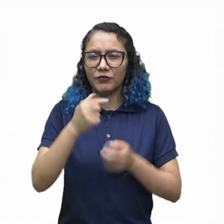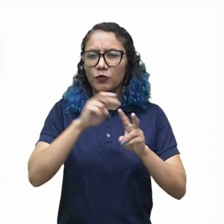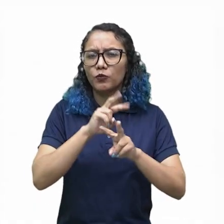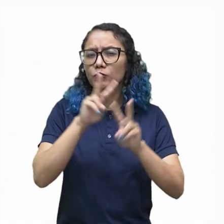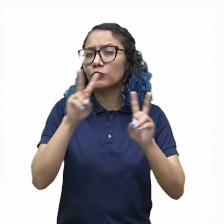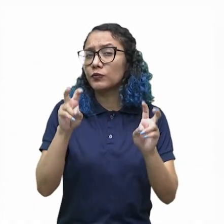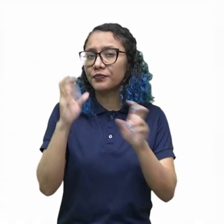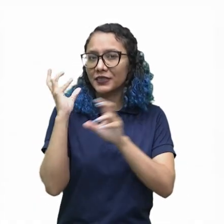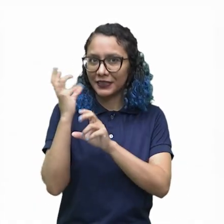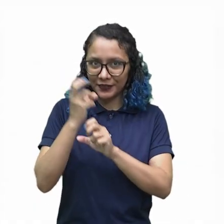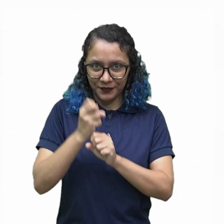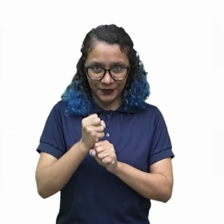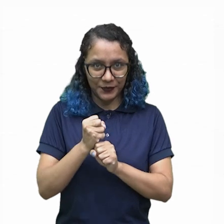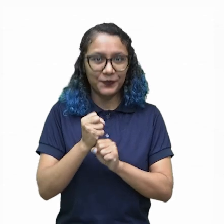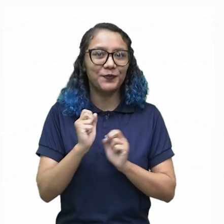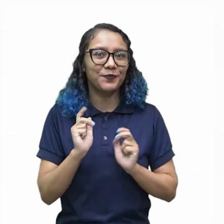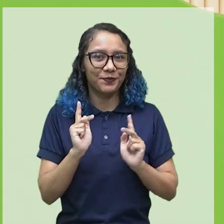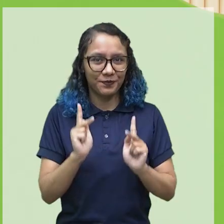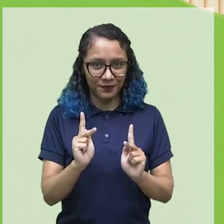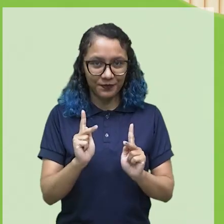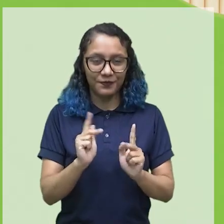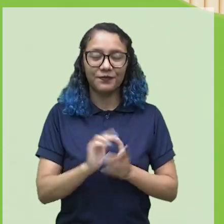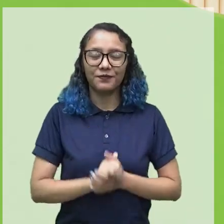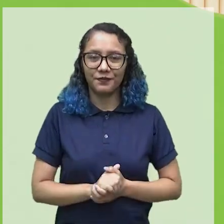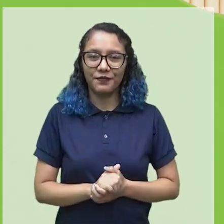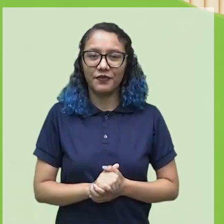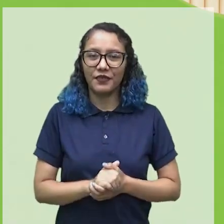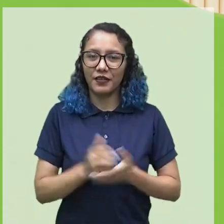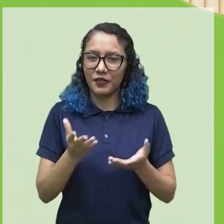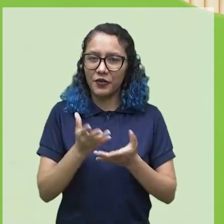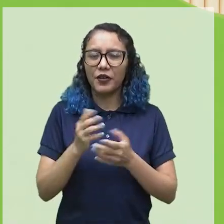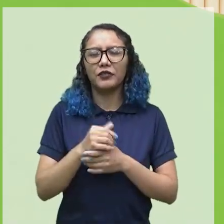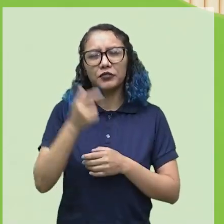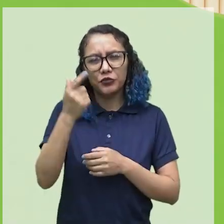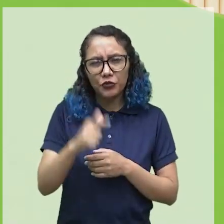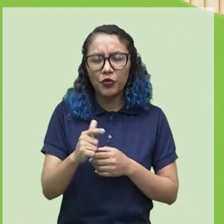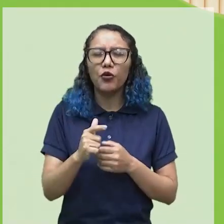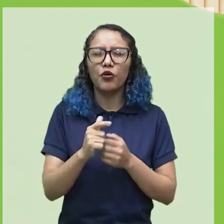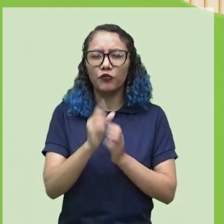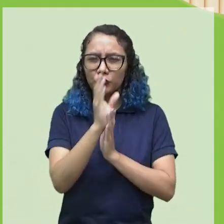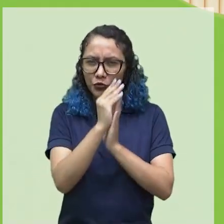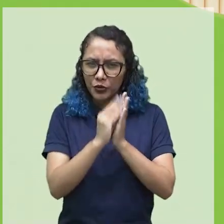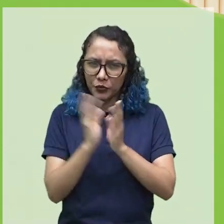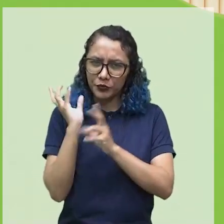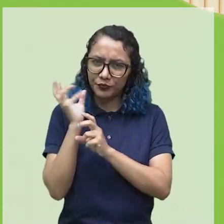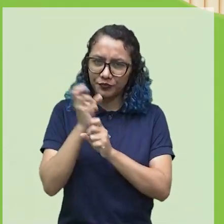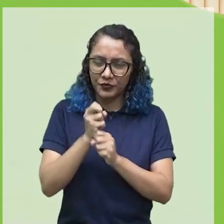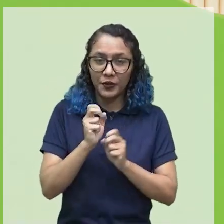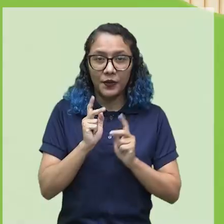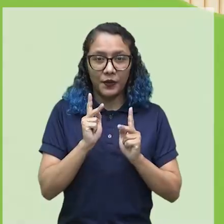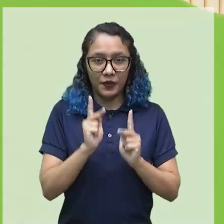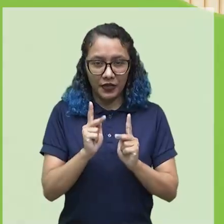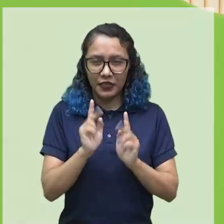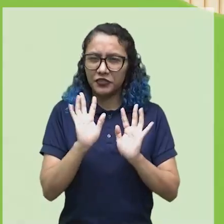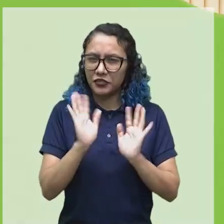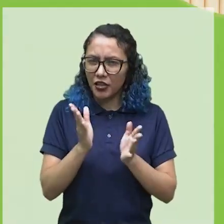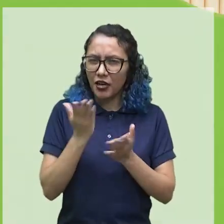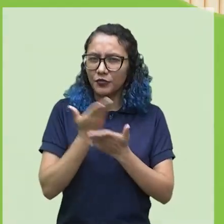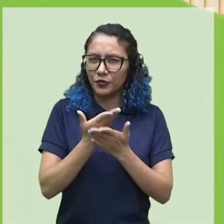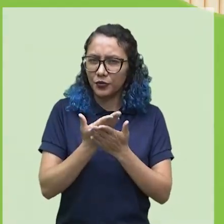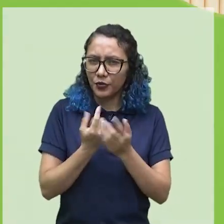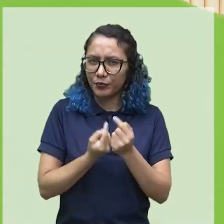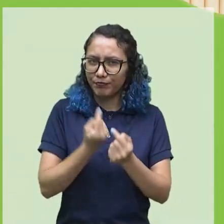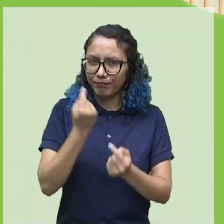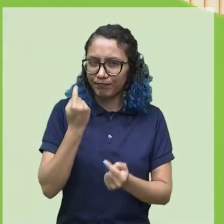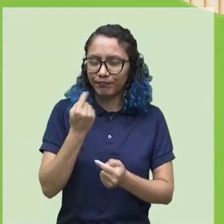hoje nós temos revisão, né? Então a gente vai aí reforçar um pouco todos esses assuntos que foram trabalhados, né?